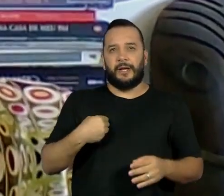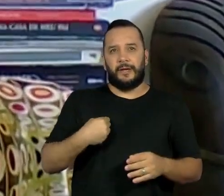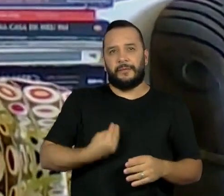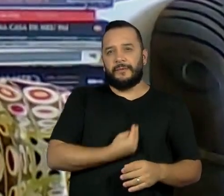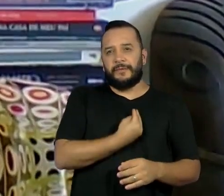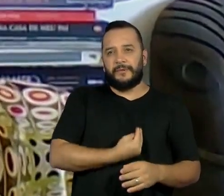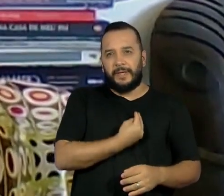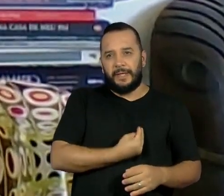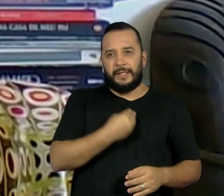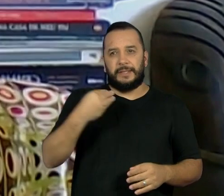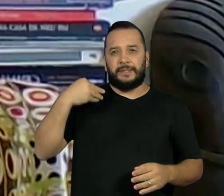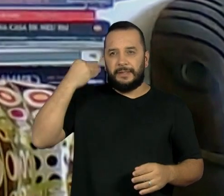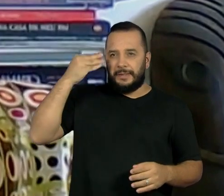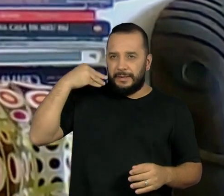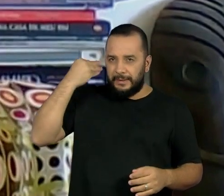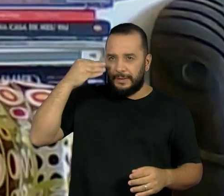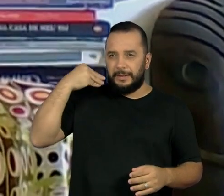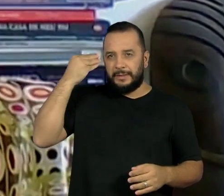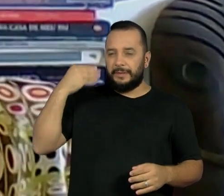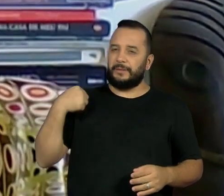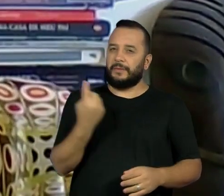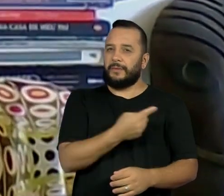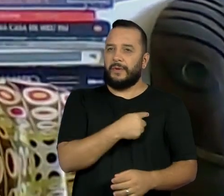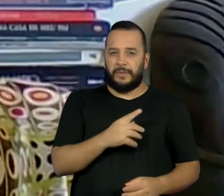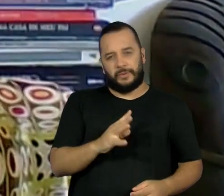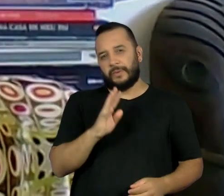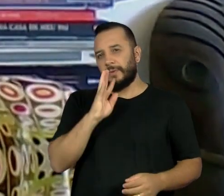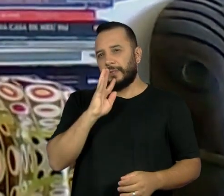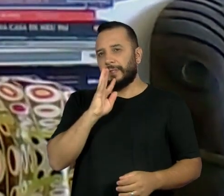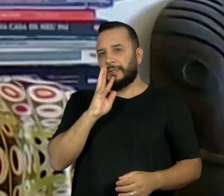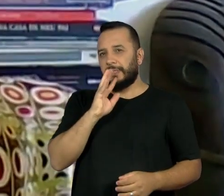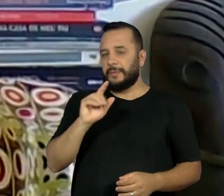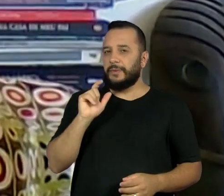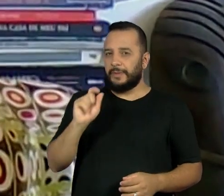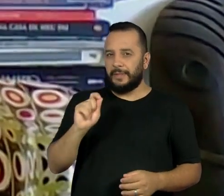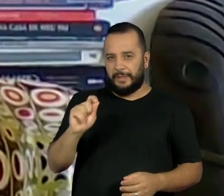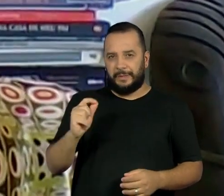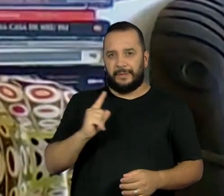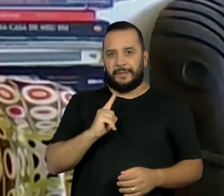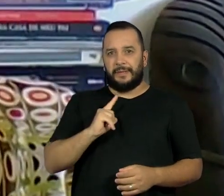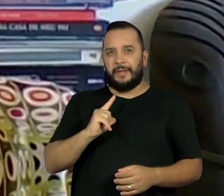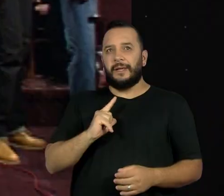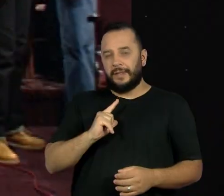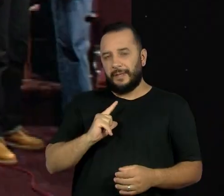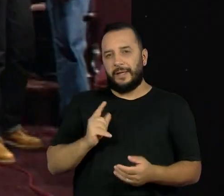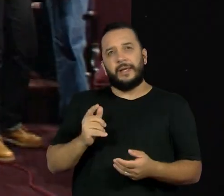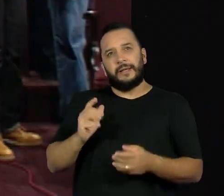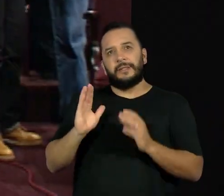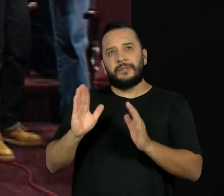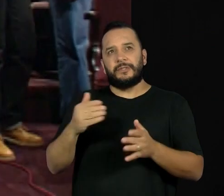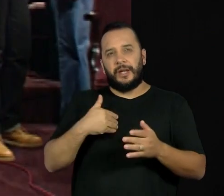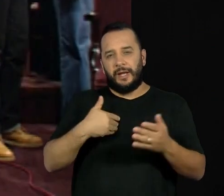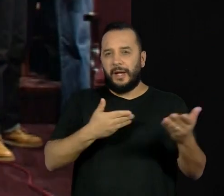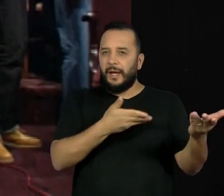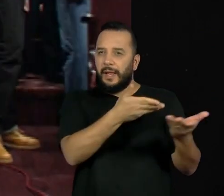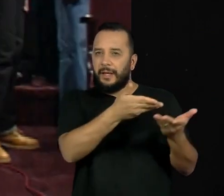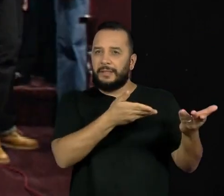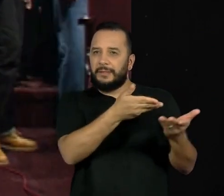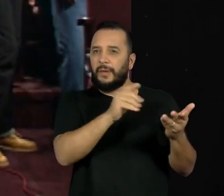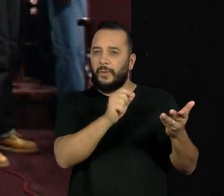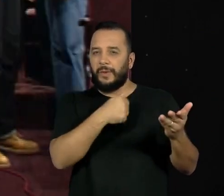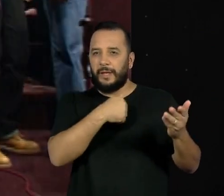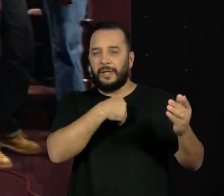partir daquilo que nós conhecemos como uma relação com o sagrado. Este sagrado, ele